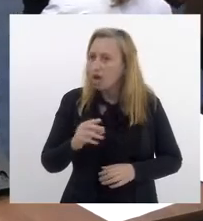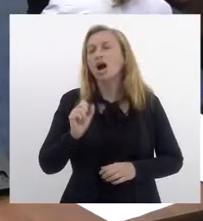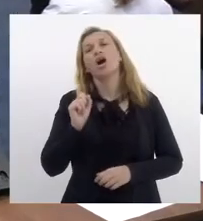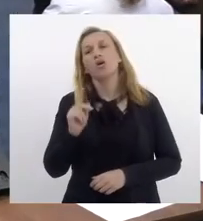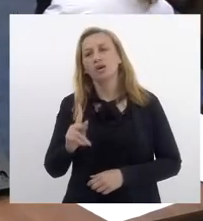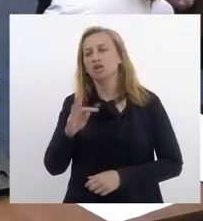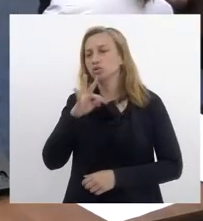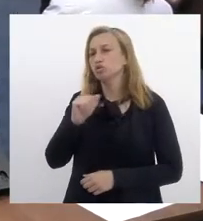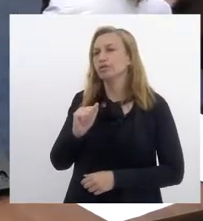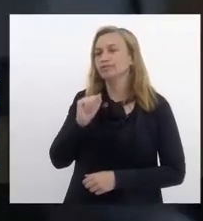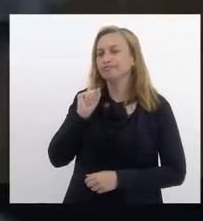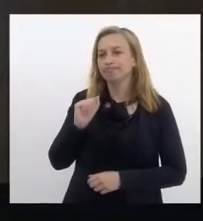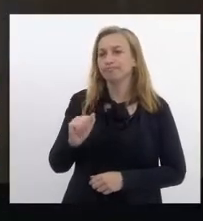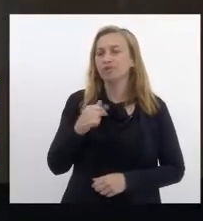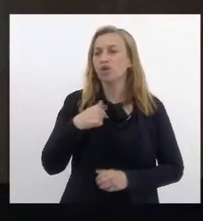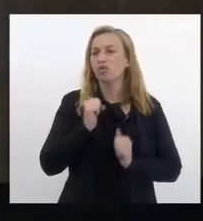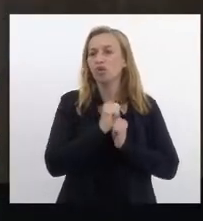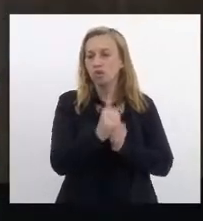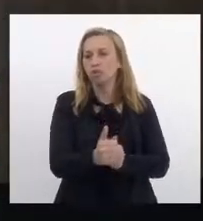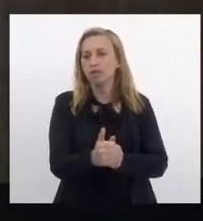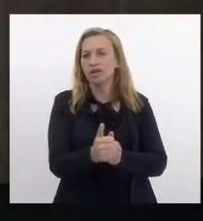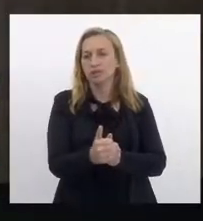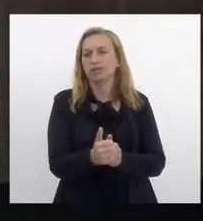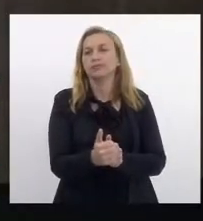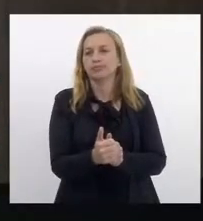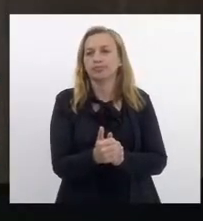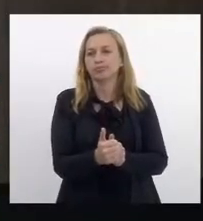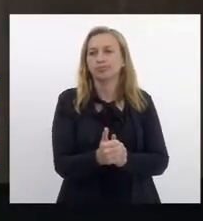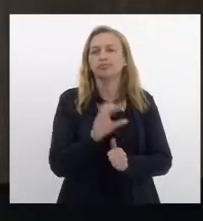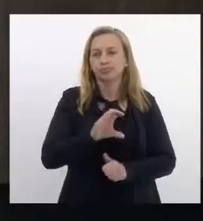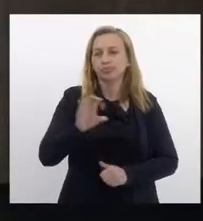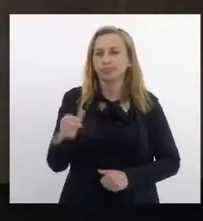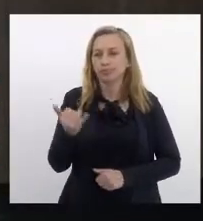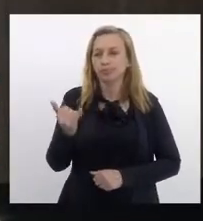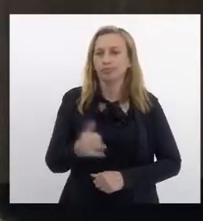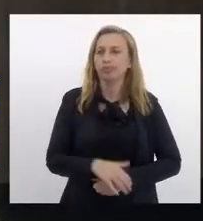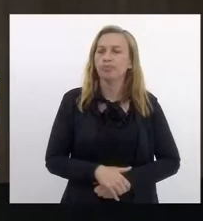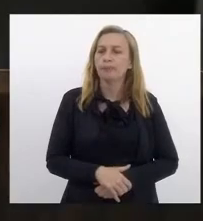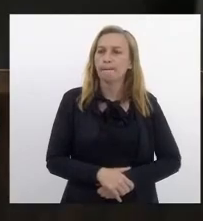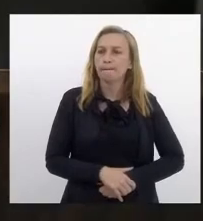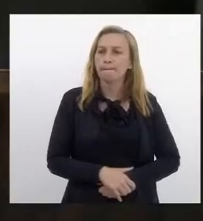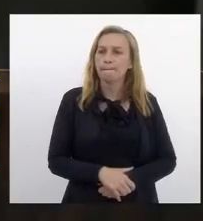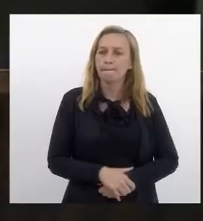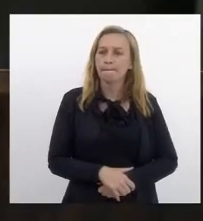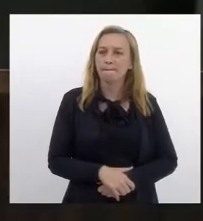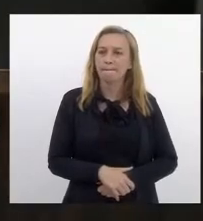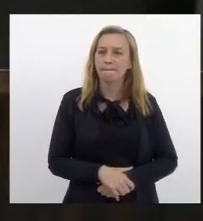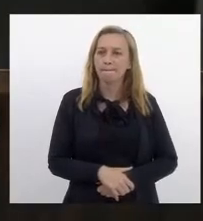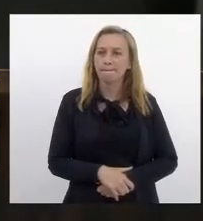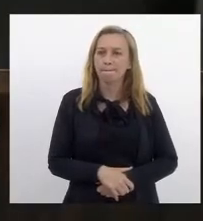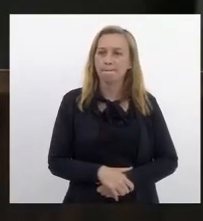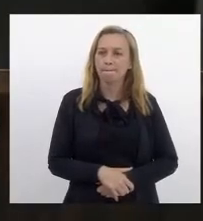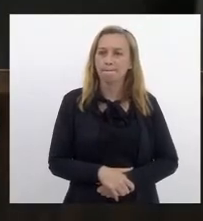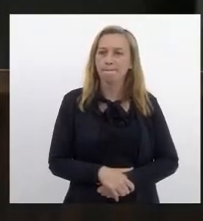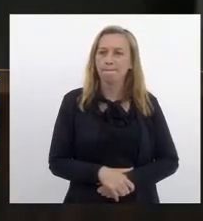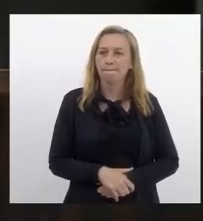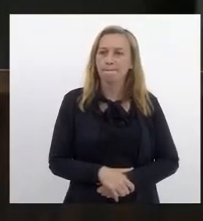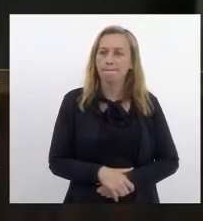bem. Então, vou acompanhar... Vou acompanhar a CCJ. Tá. Ele vai